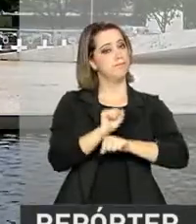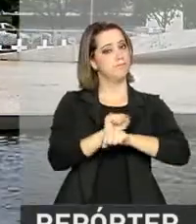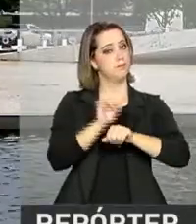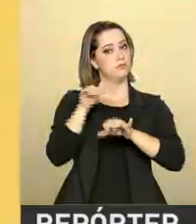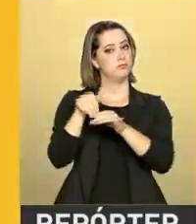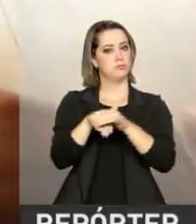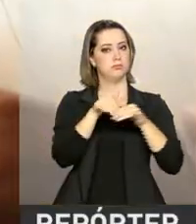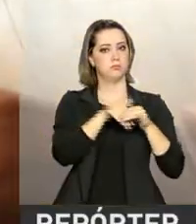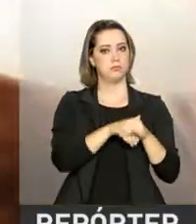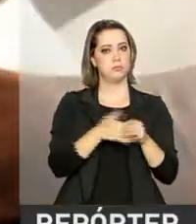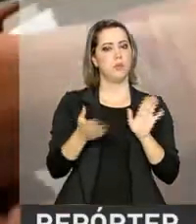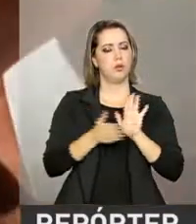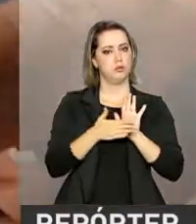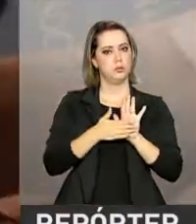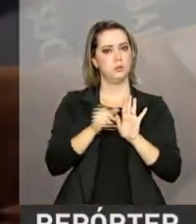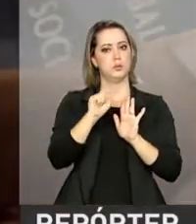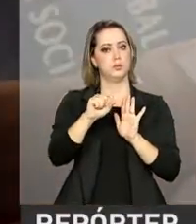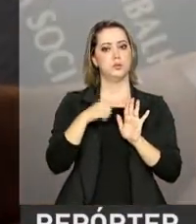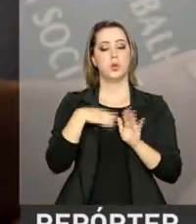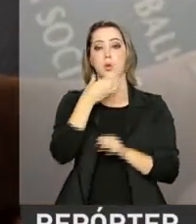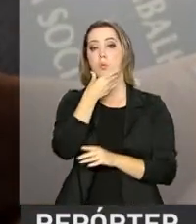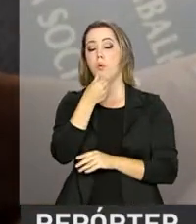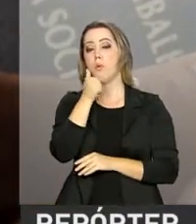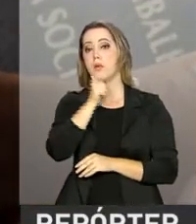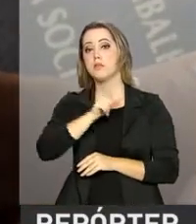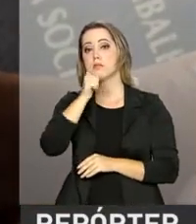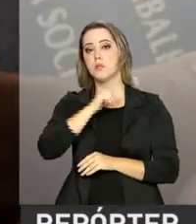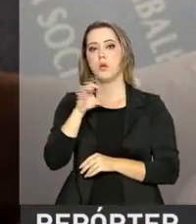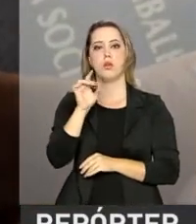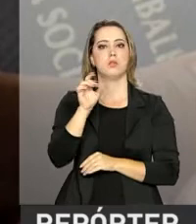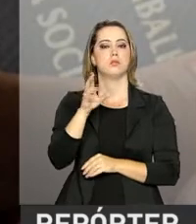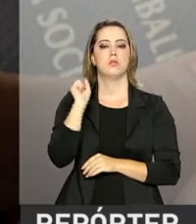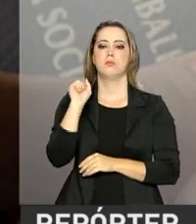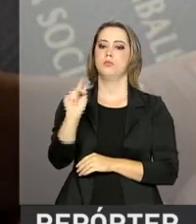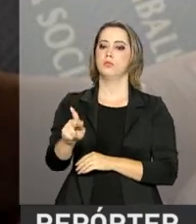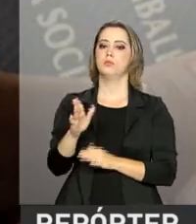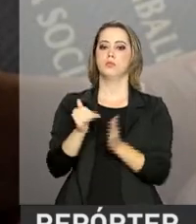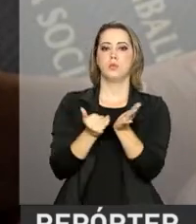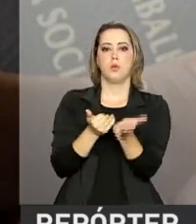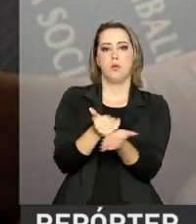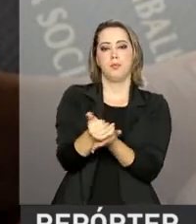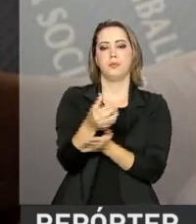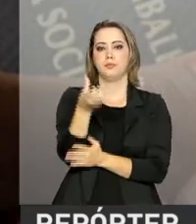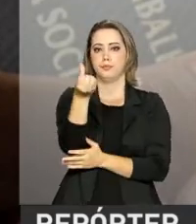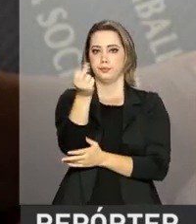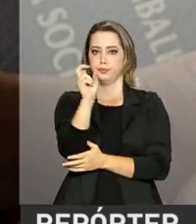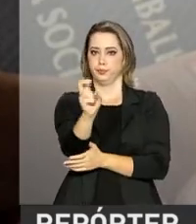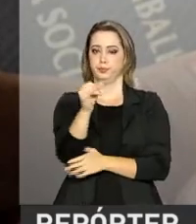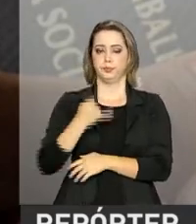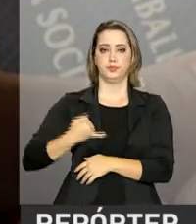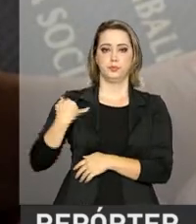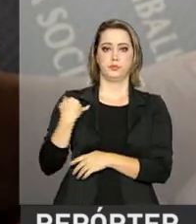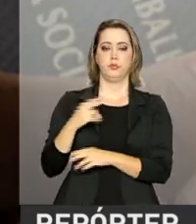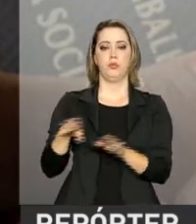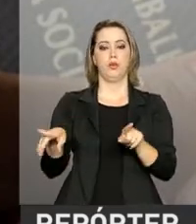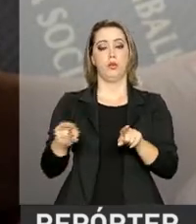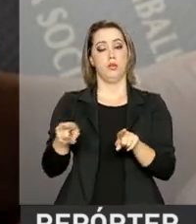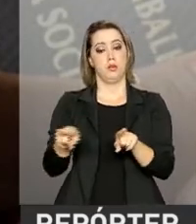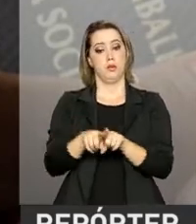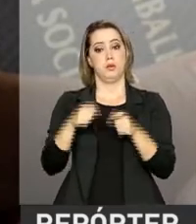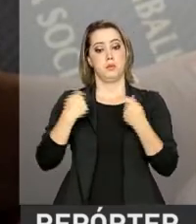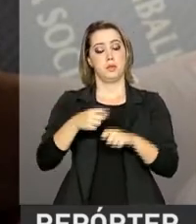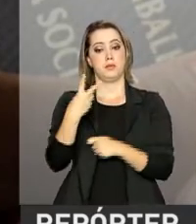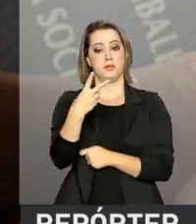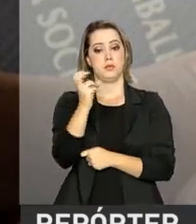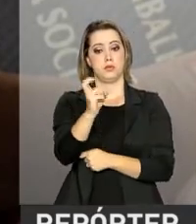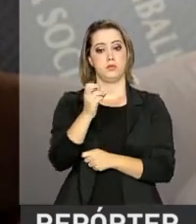votação pela proposta homens e mulheres só poderão se aposentar a partir de 65 anos e no mínimo ter em